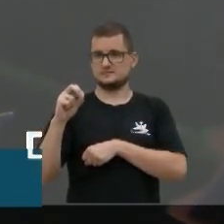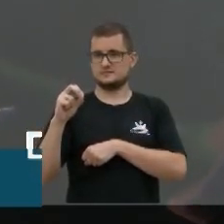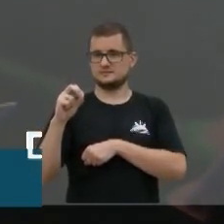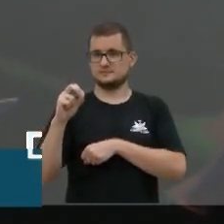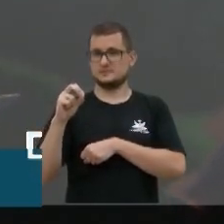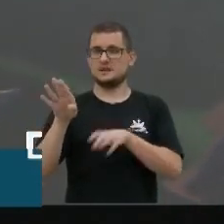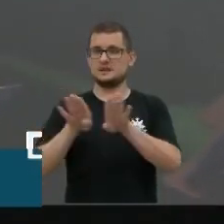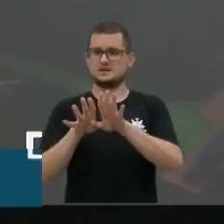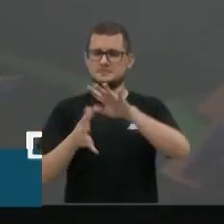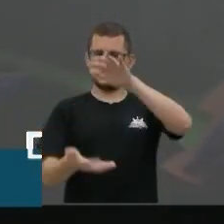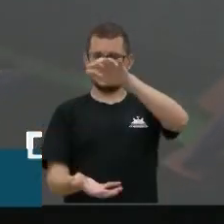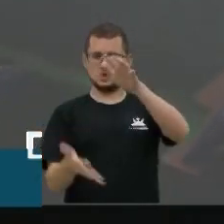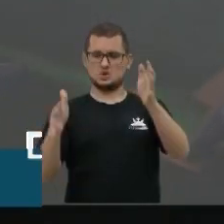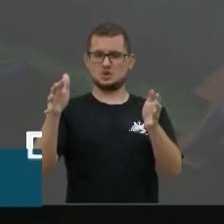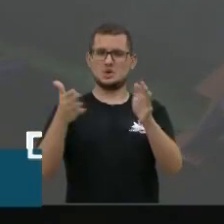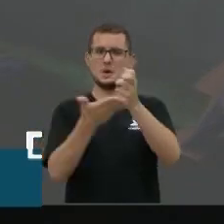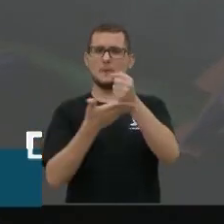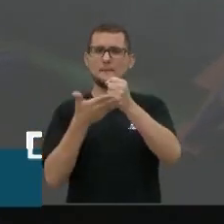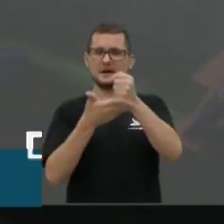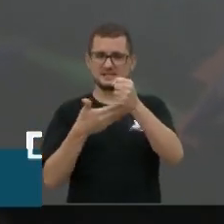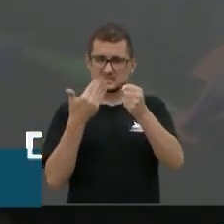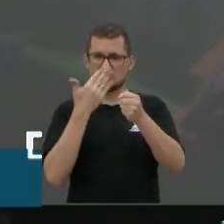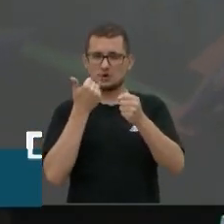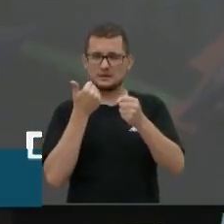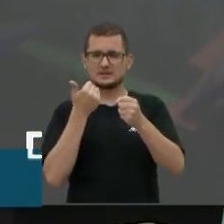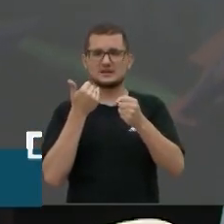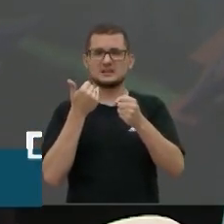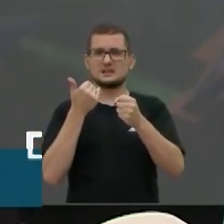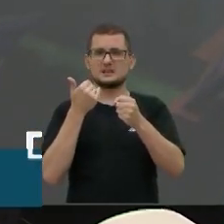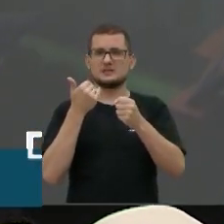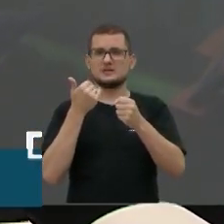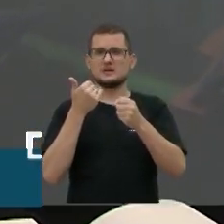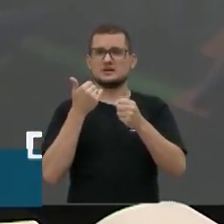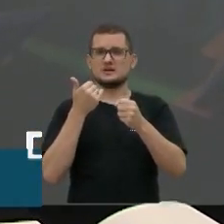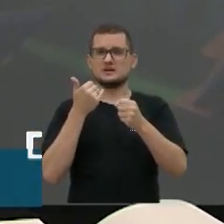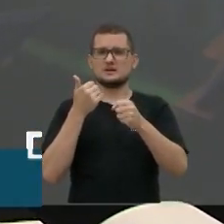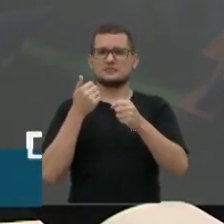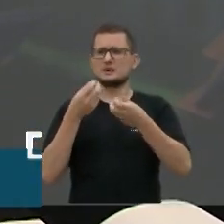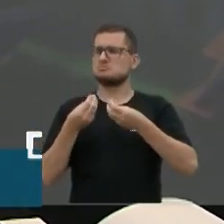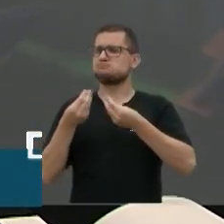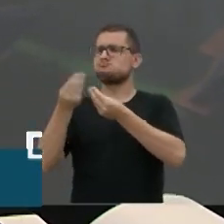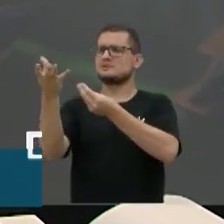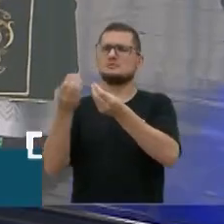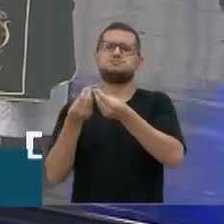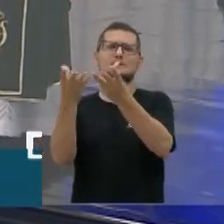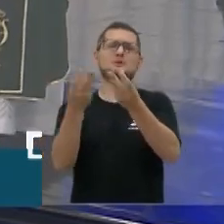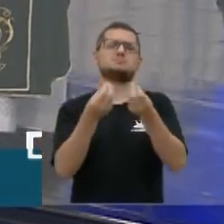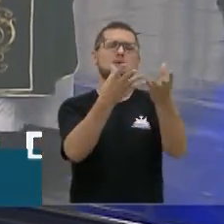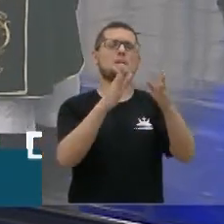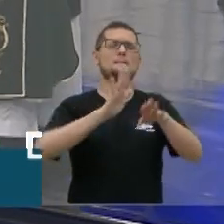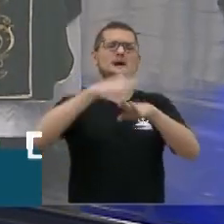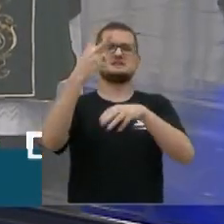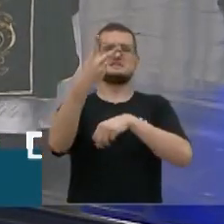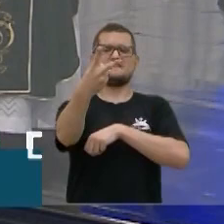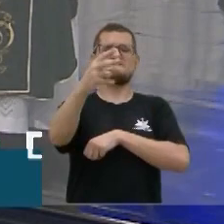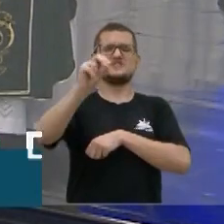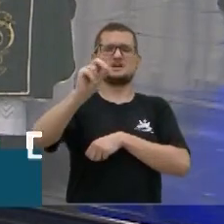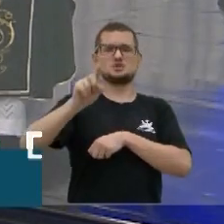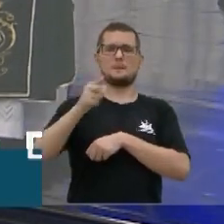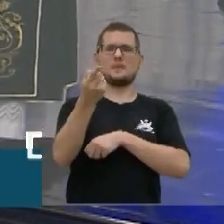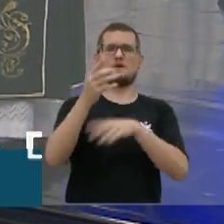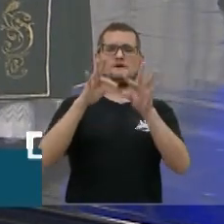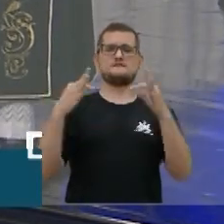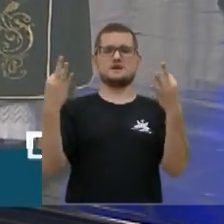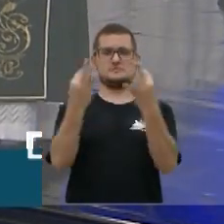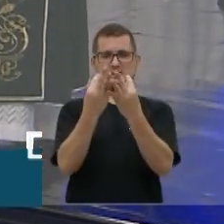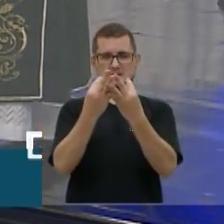Cestas básicas que foram mandadas para mais de 20 mil famílias no Paraná,